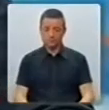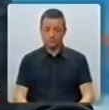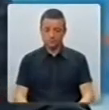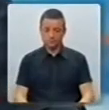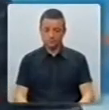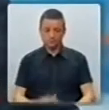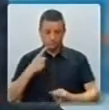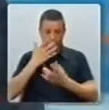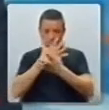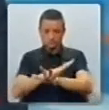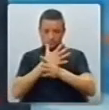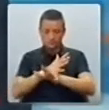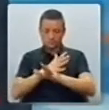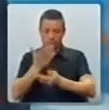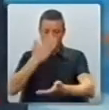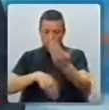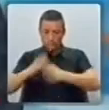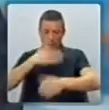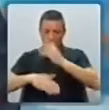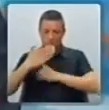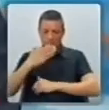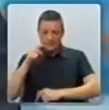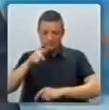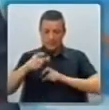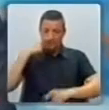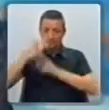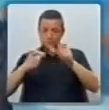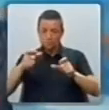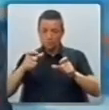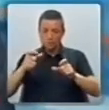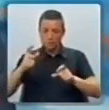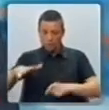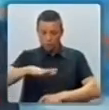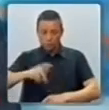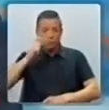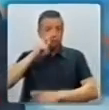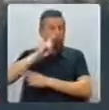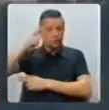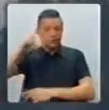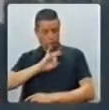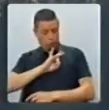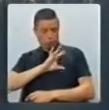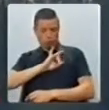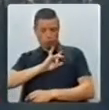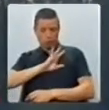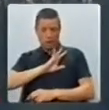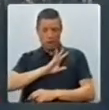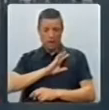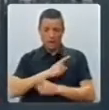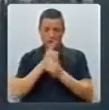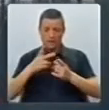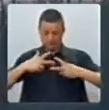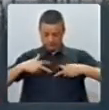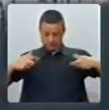Um violento incêndio obrigou à retirada de mais de 7 mil pessoas de duas importantes zonas turísticas no Chile. O fogo deflagrou na sexta-feira, numa